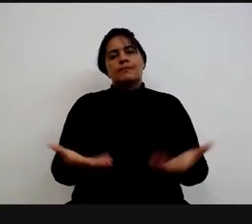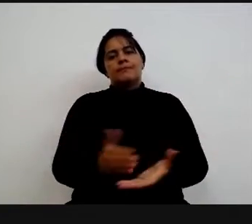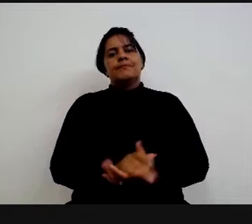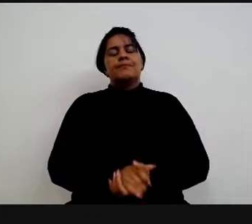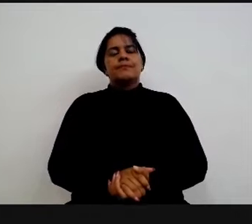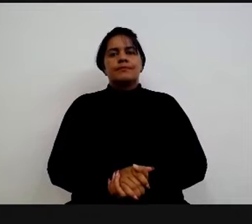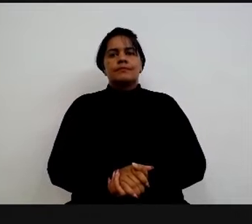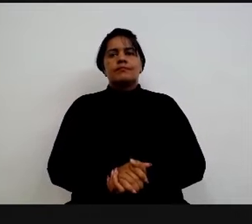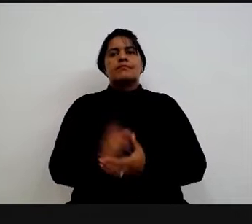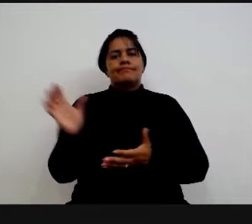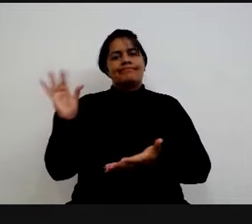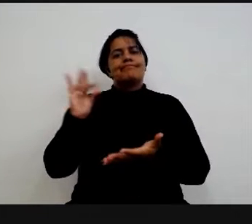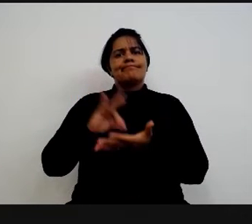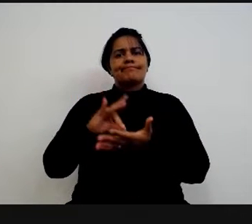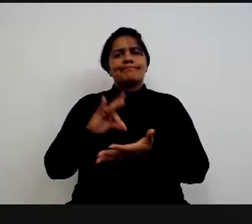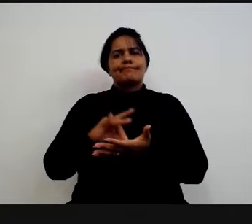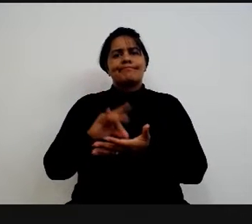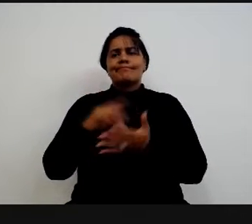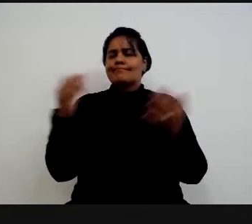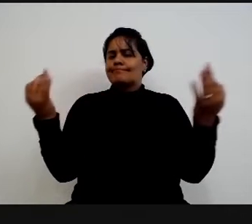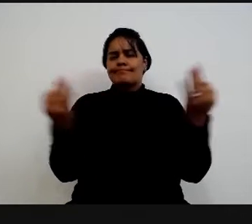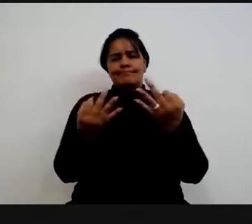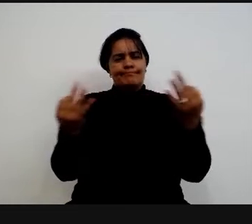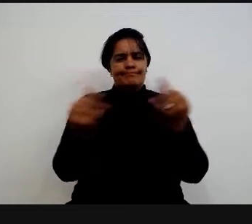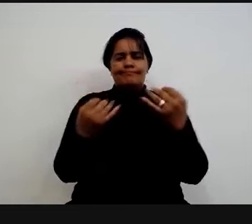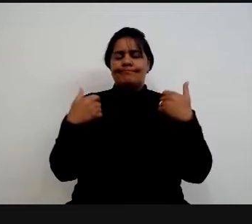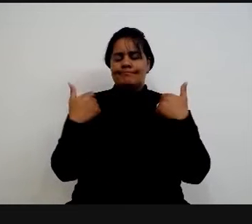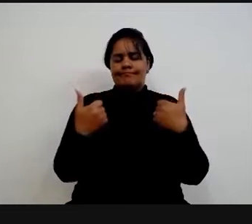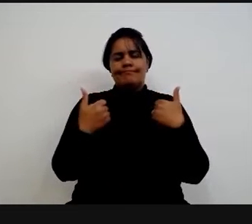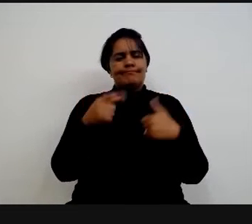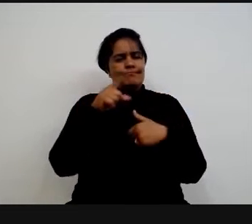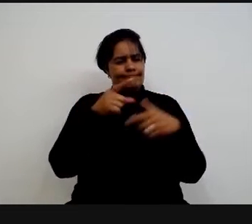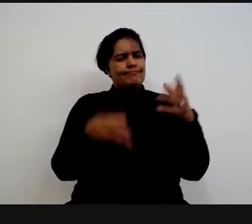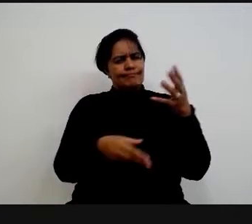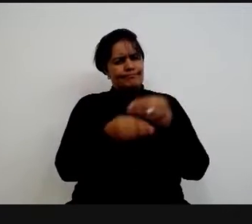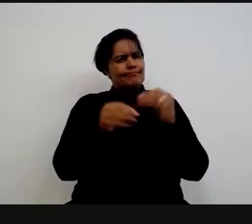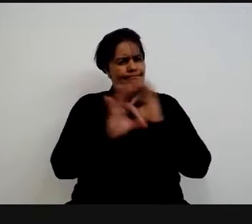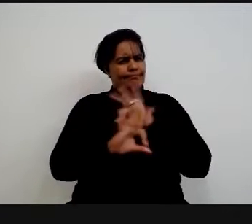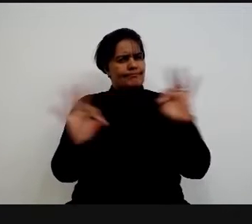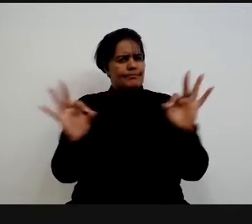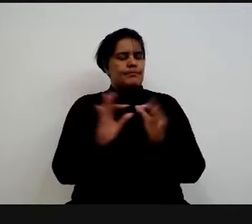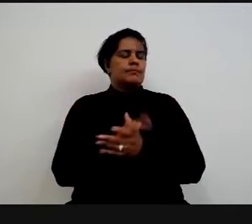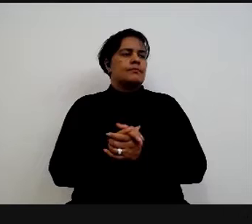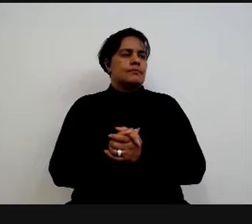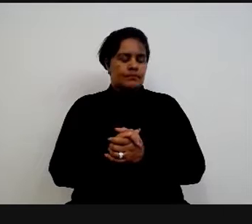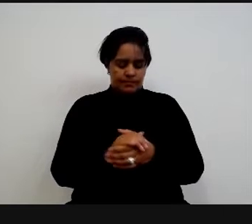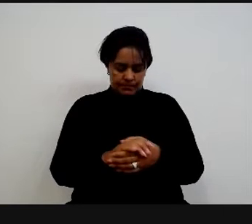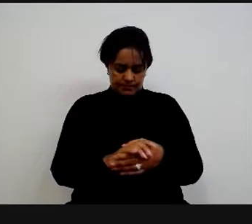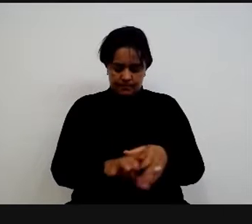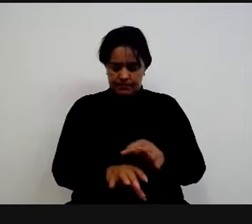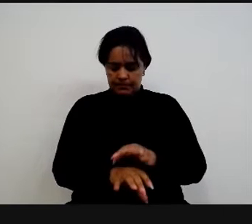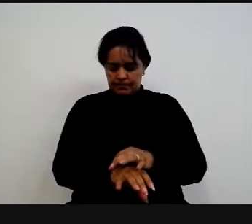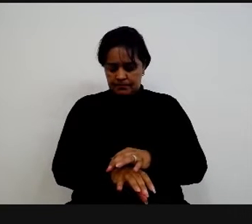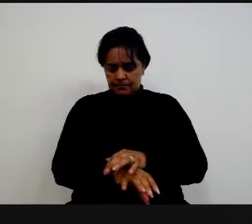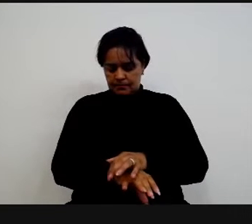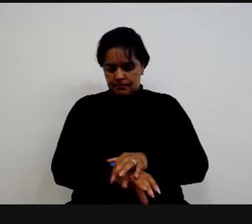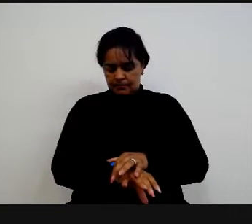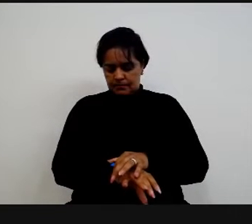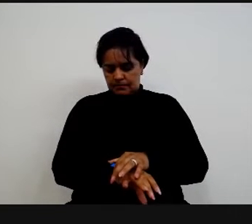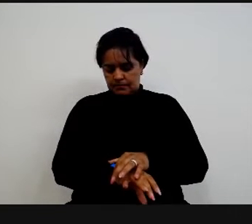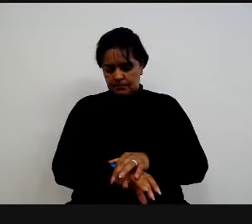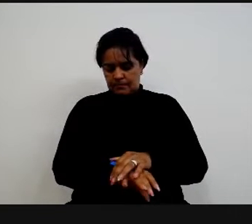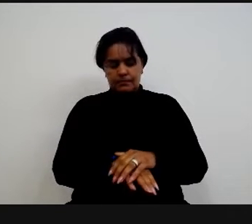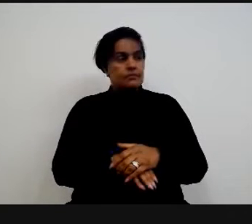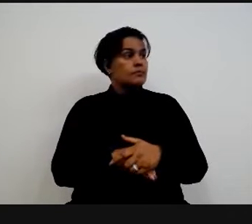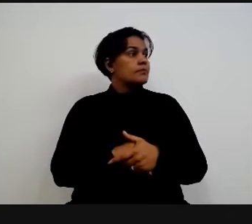tempos. Verdade. Perfeito, Léo. Excelente contribuição. Muito bem, vamos lá? Vamos lá.